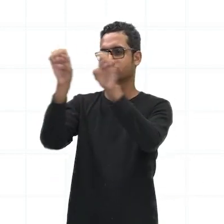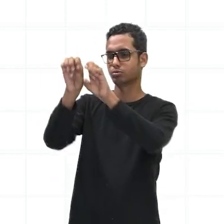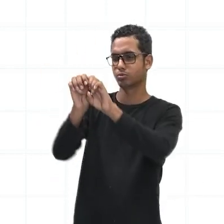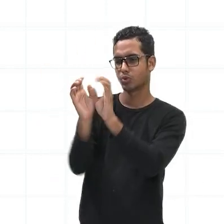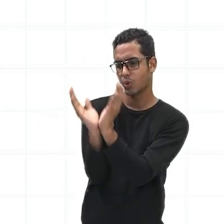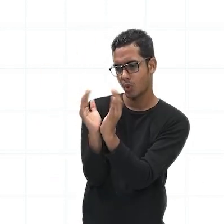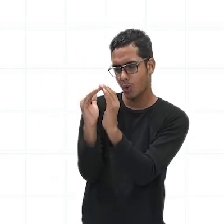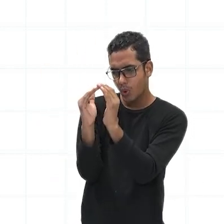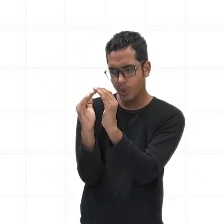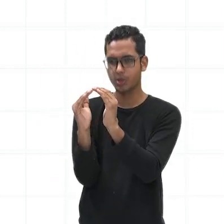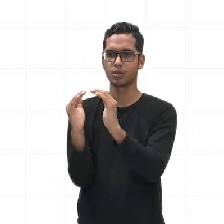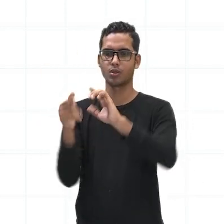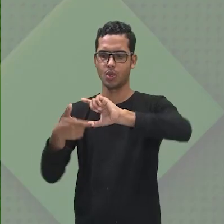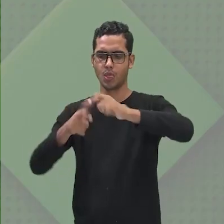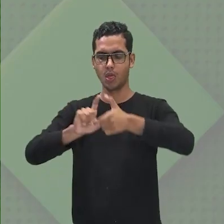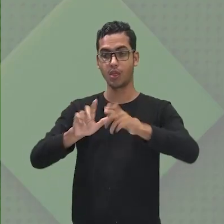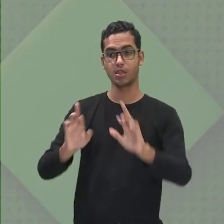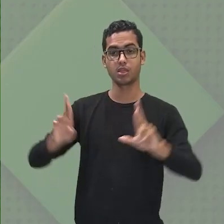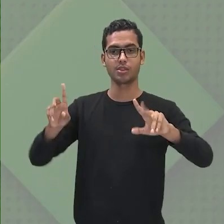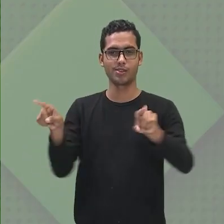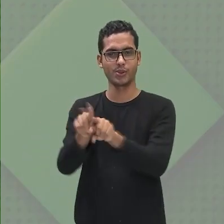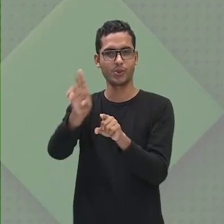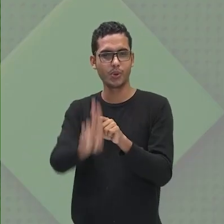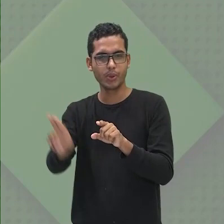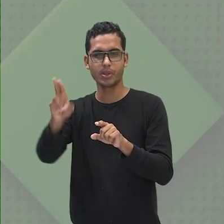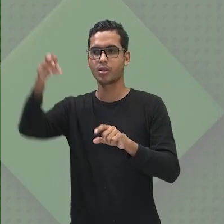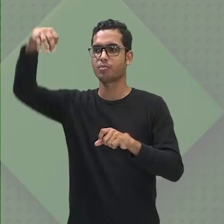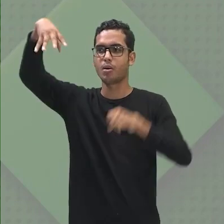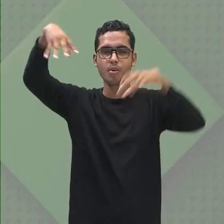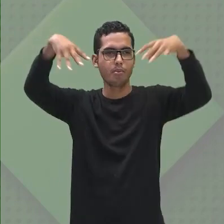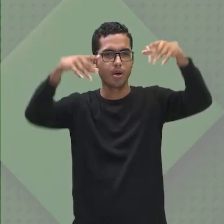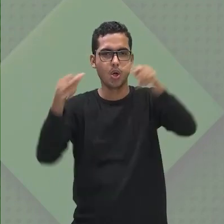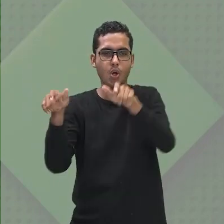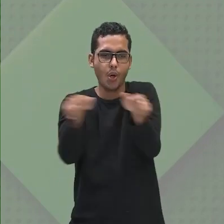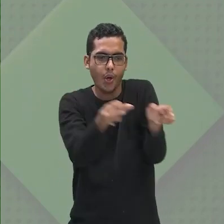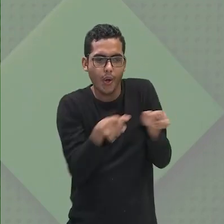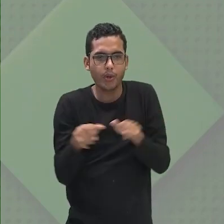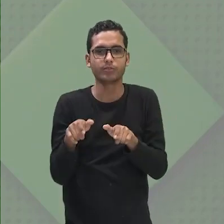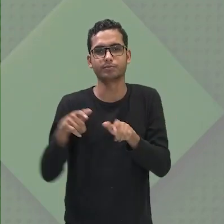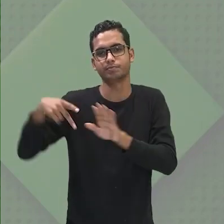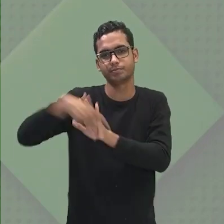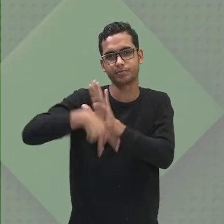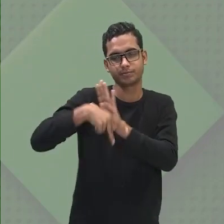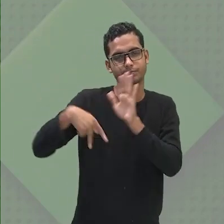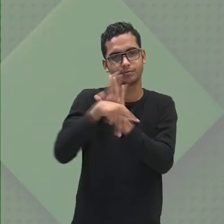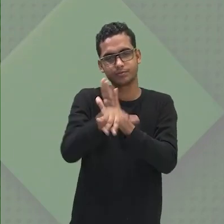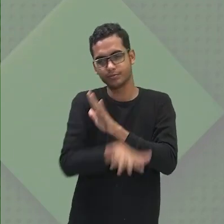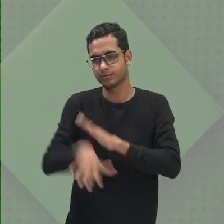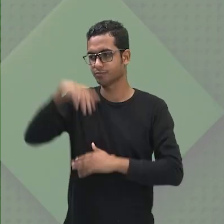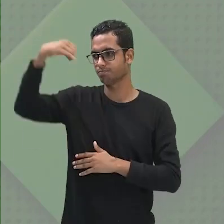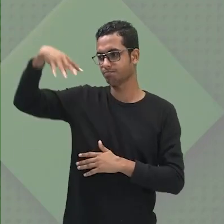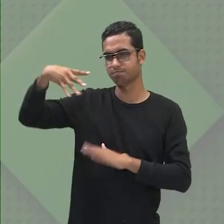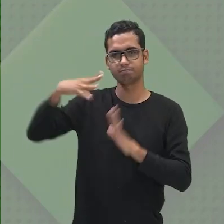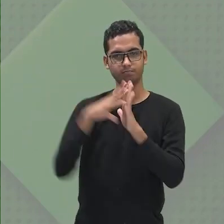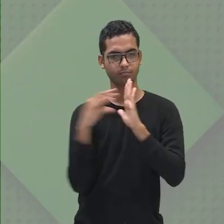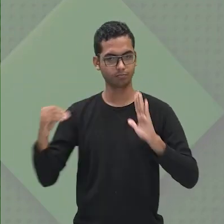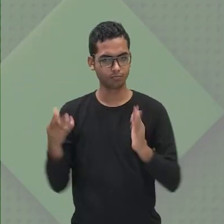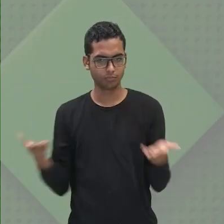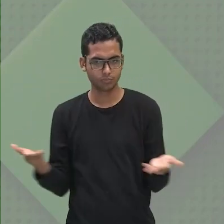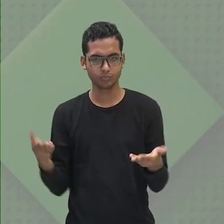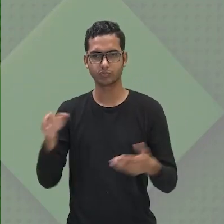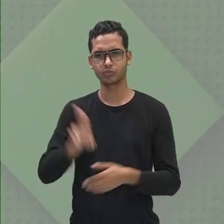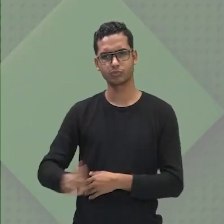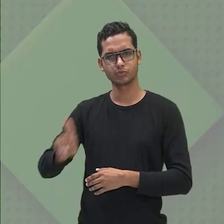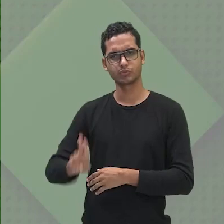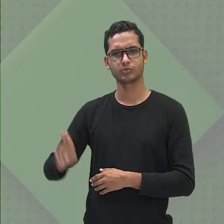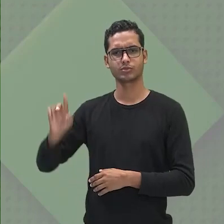ali na decoração dos ambientes, né, nos projetos ali de iluminação. Então, atualmente, o modelo que a gente tem ali são as lâmpadas de